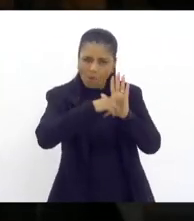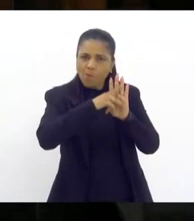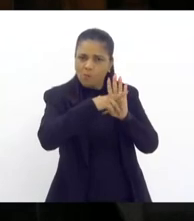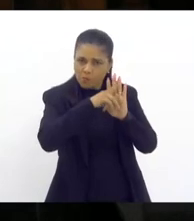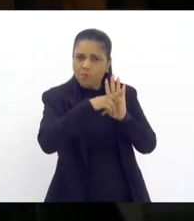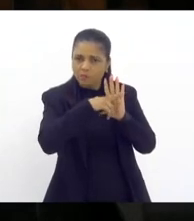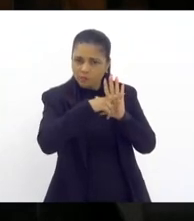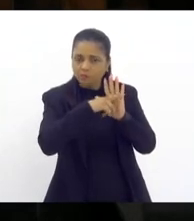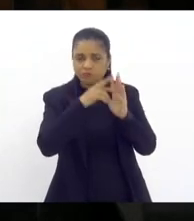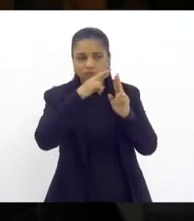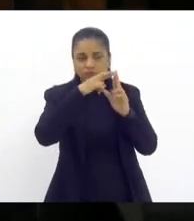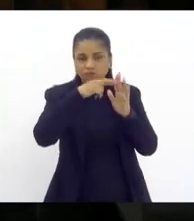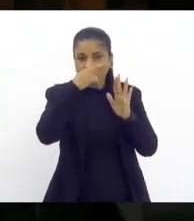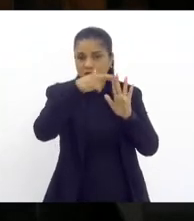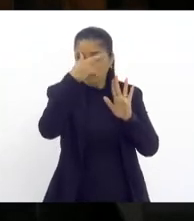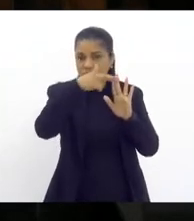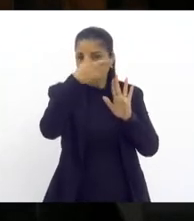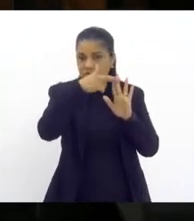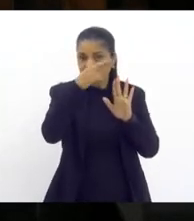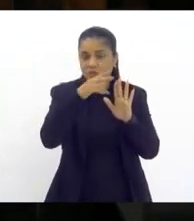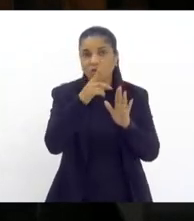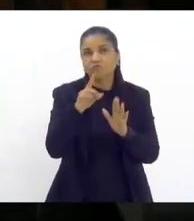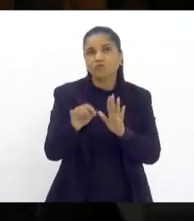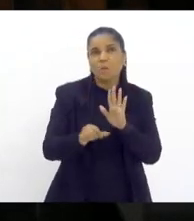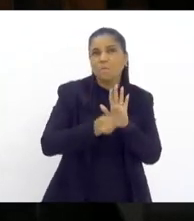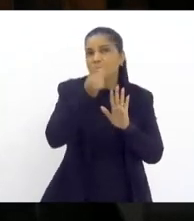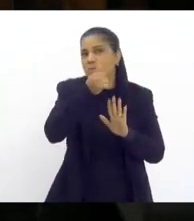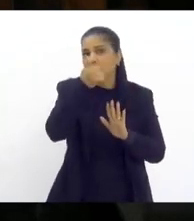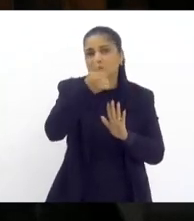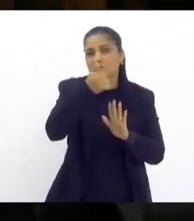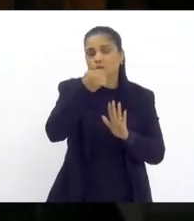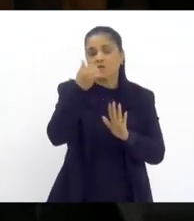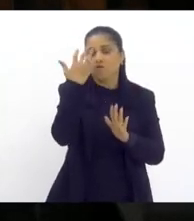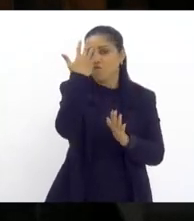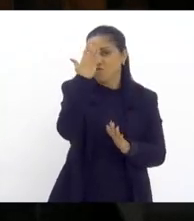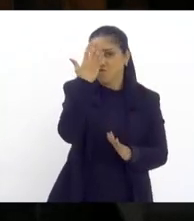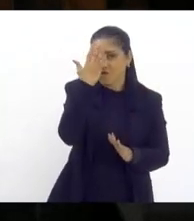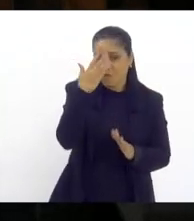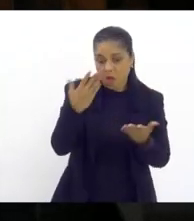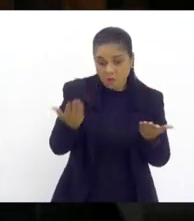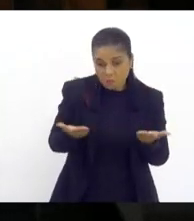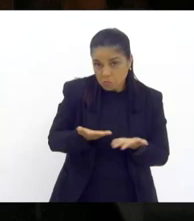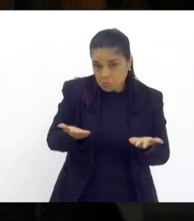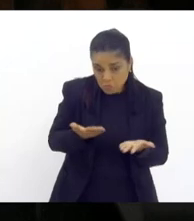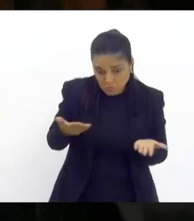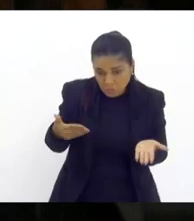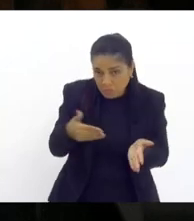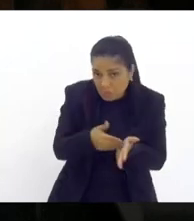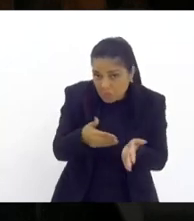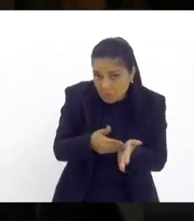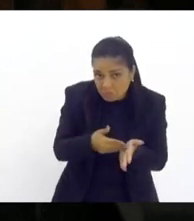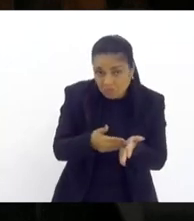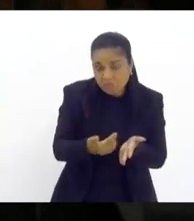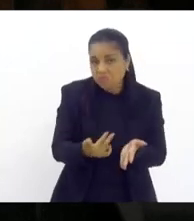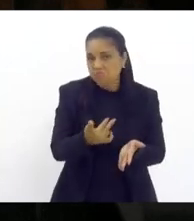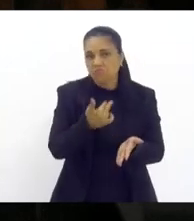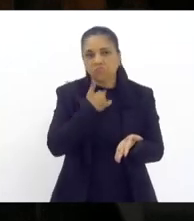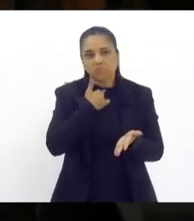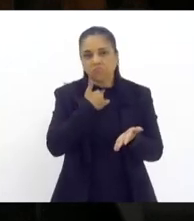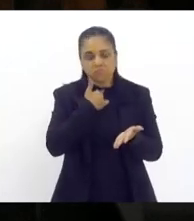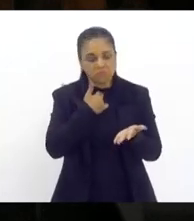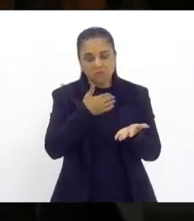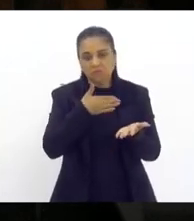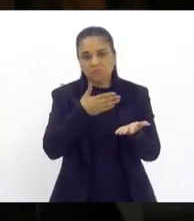primeiros dias de fevereiro, que até hoje não foi publicado. Nem tramitar pode,